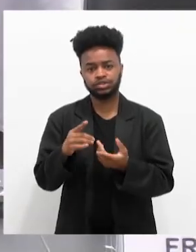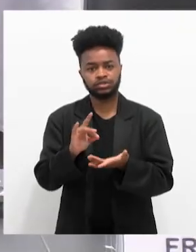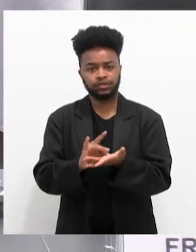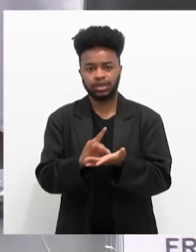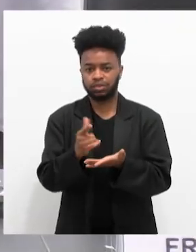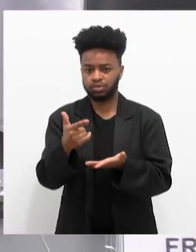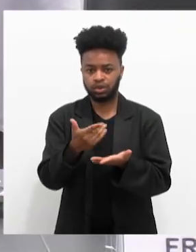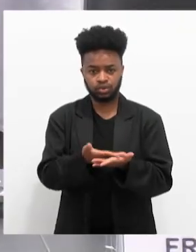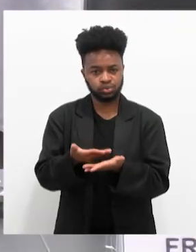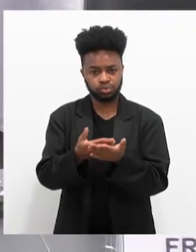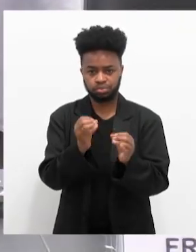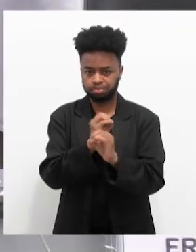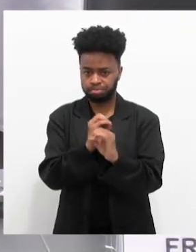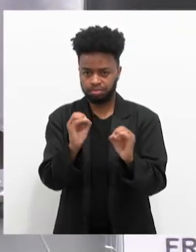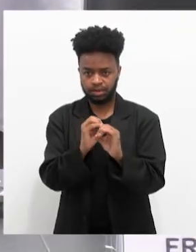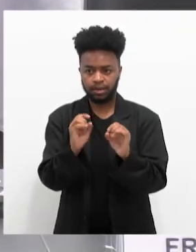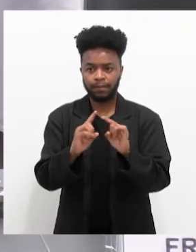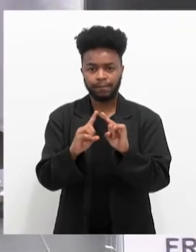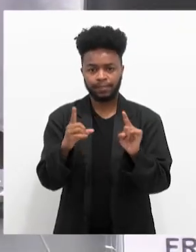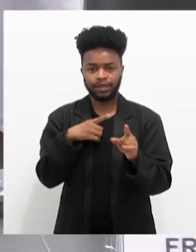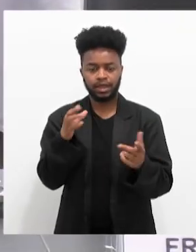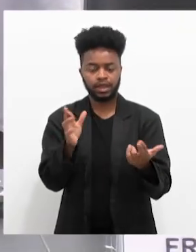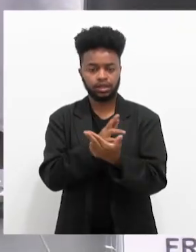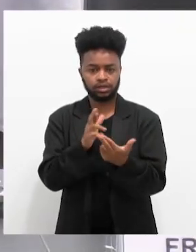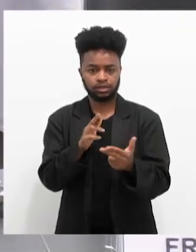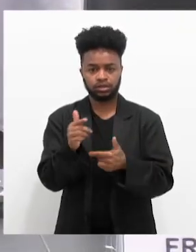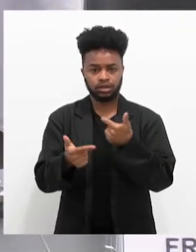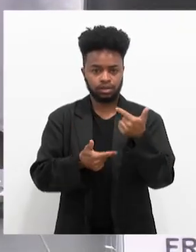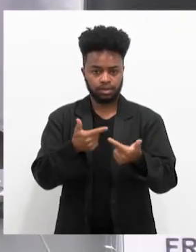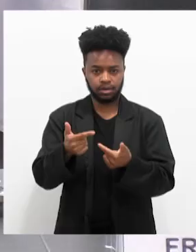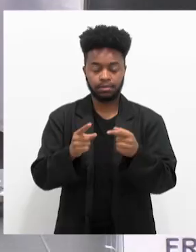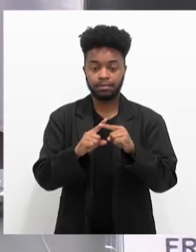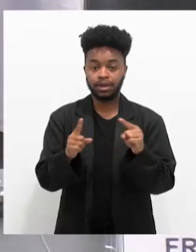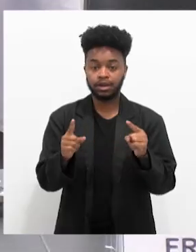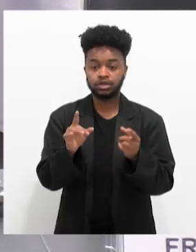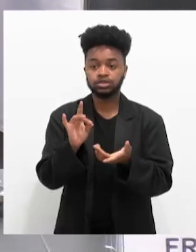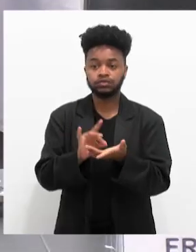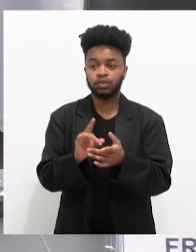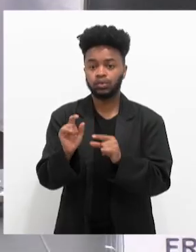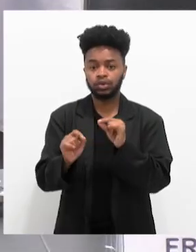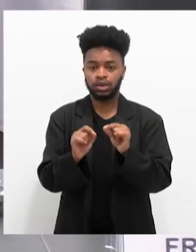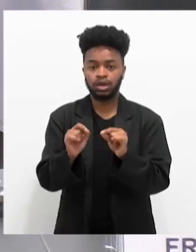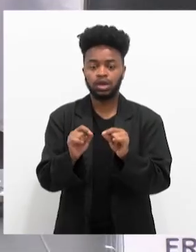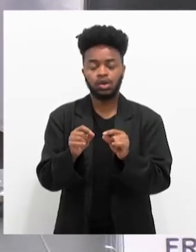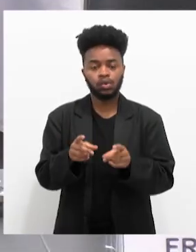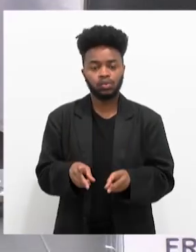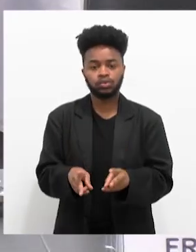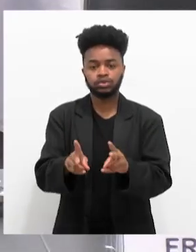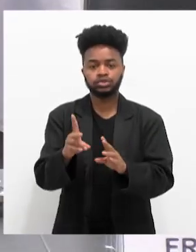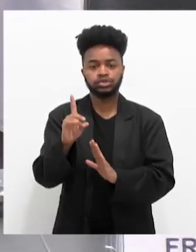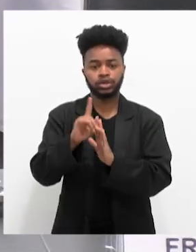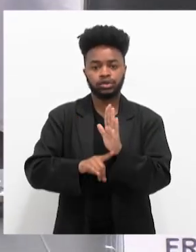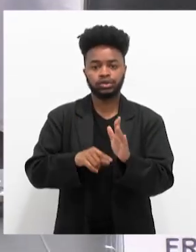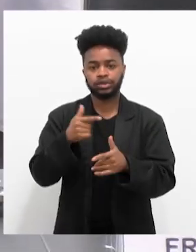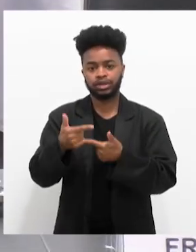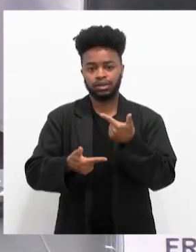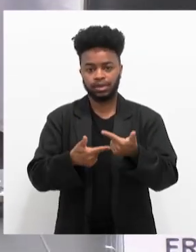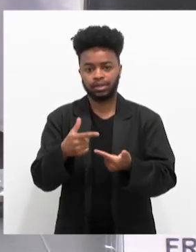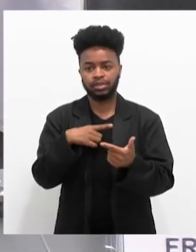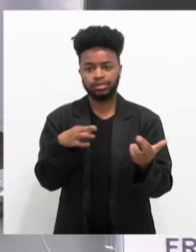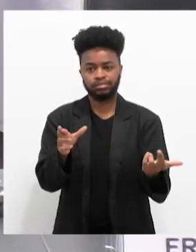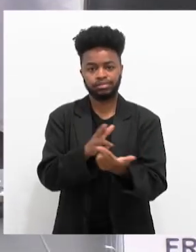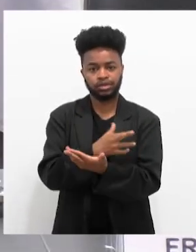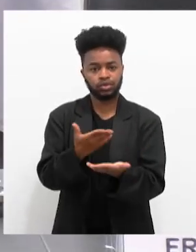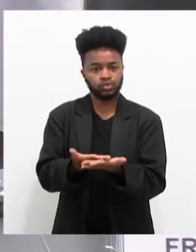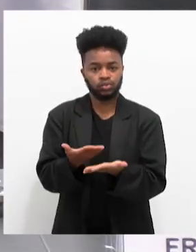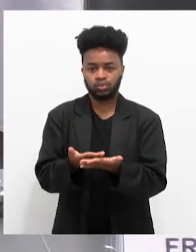estudo nenhum, mas é uma relação de emprego. Na realidade, é a extensão de direito trabalhista a uma relação de estudo, que você não tem